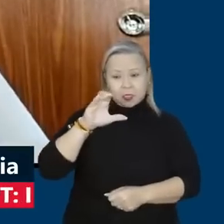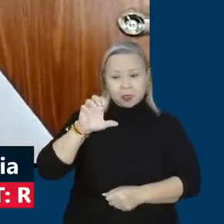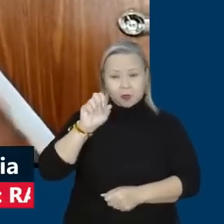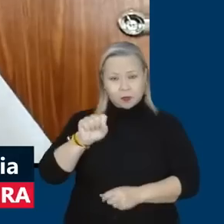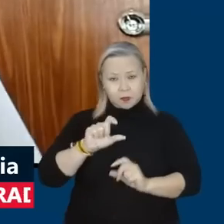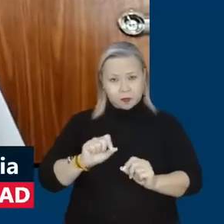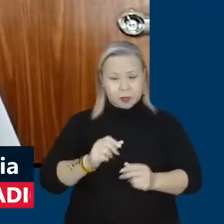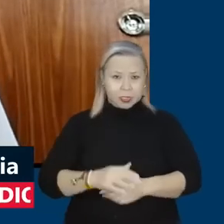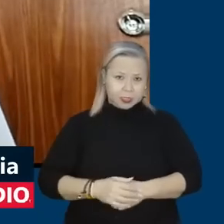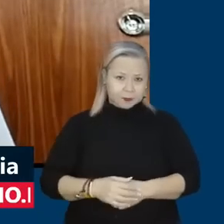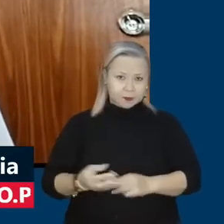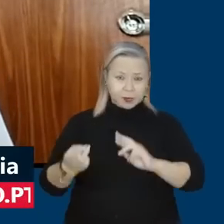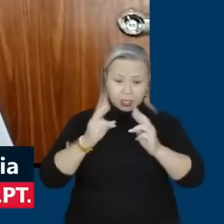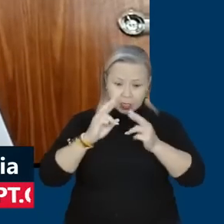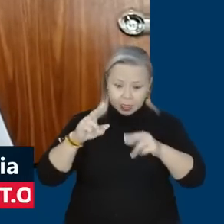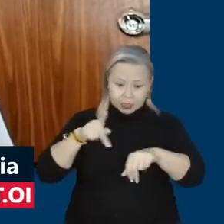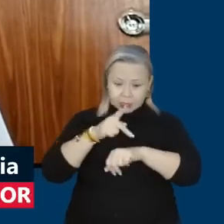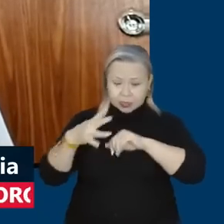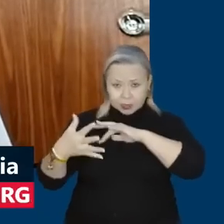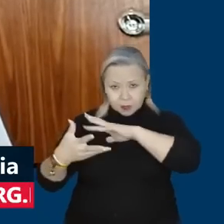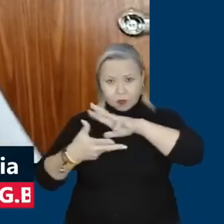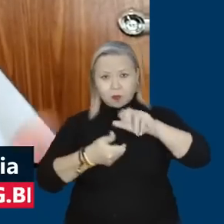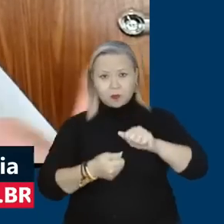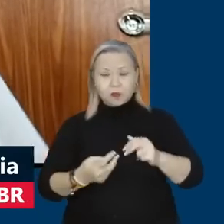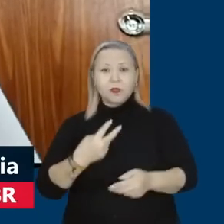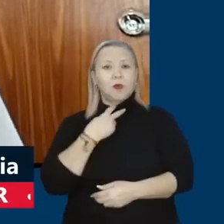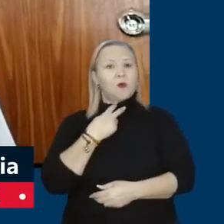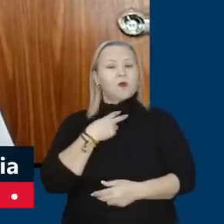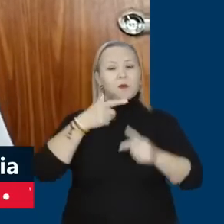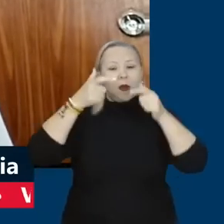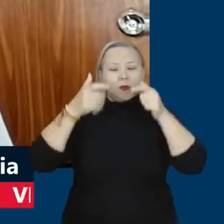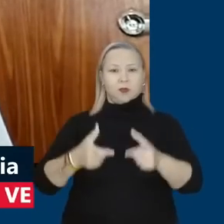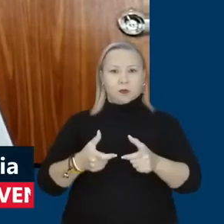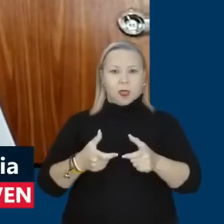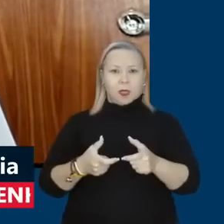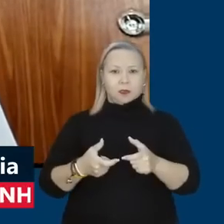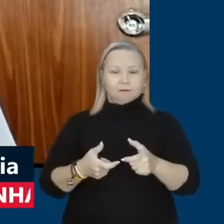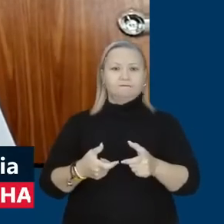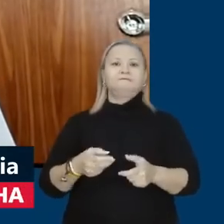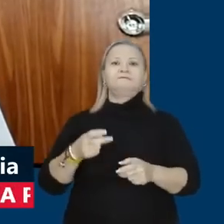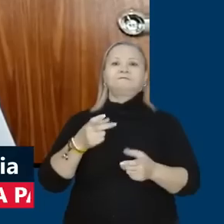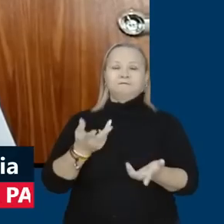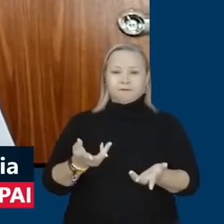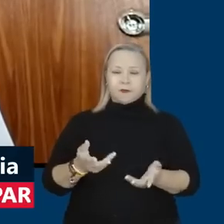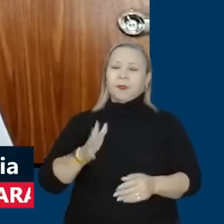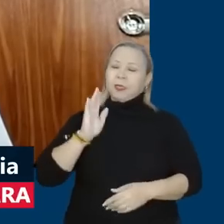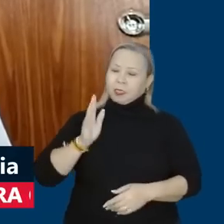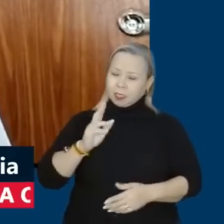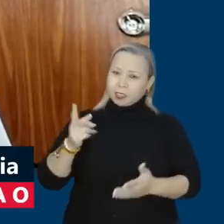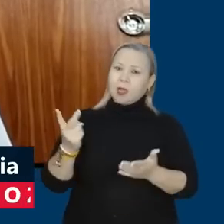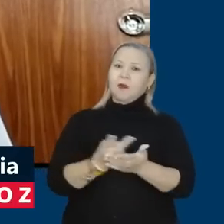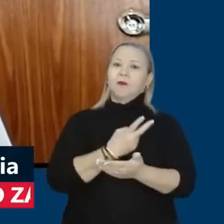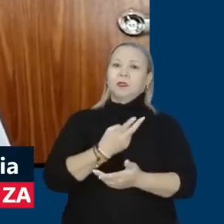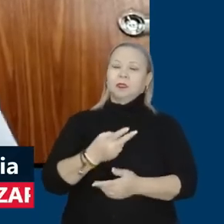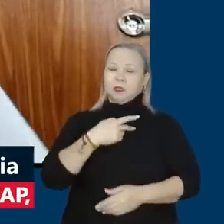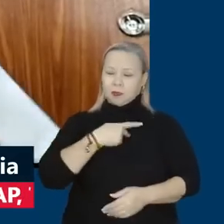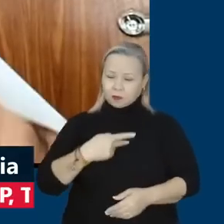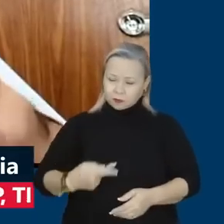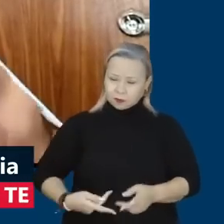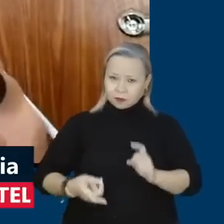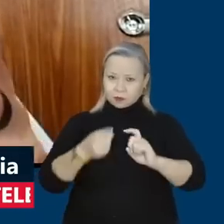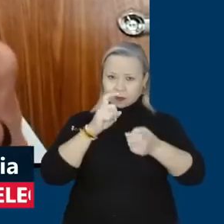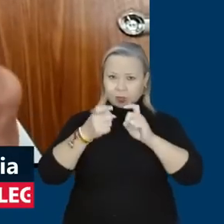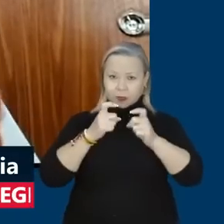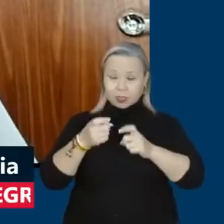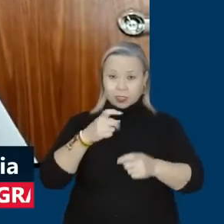do mundo e ocuparmos o espaço que o Brasil já ocupou na gestão do presidente Lula em relação aos outros países do resto do mundo. Então,